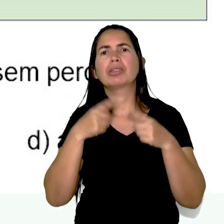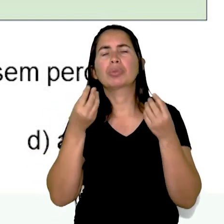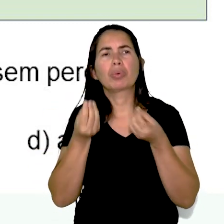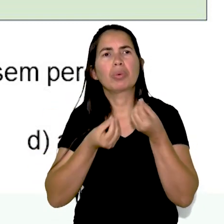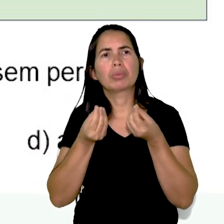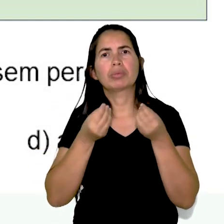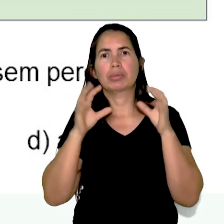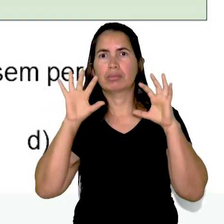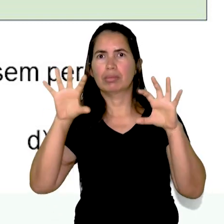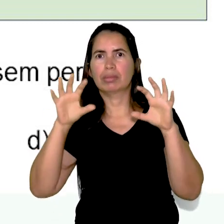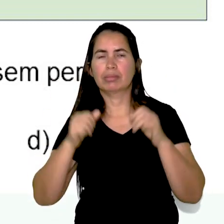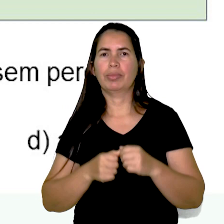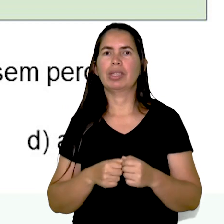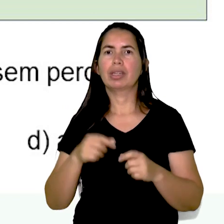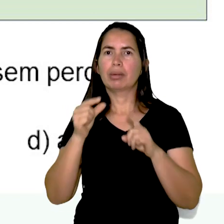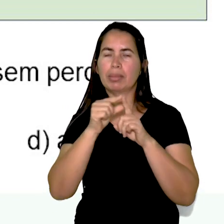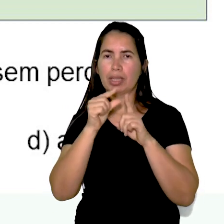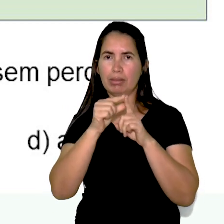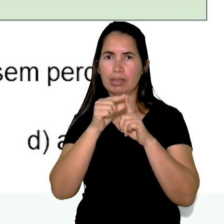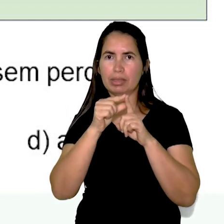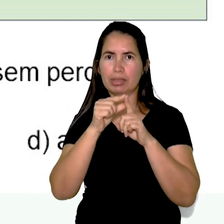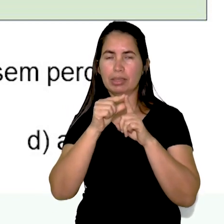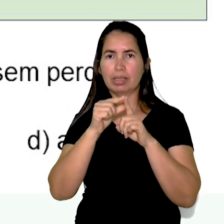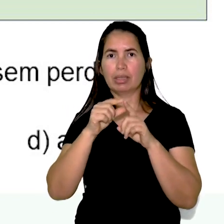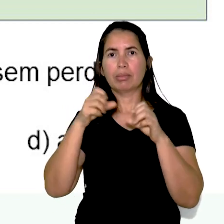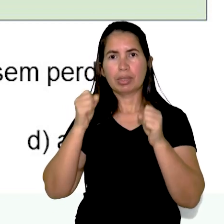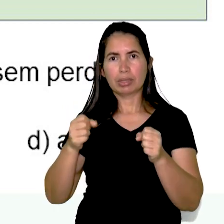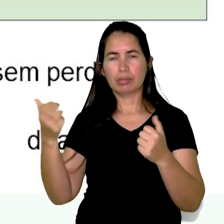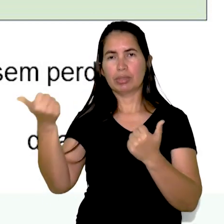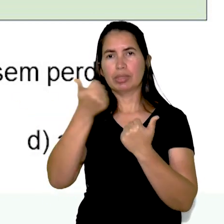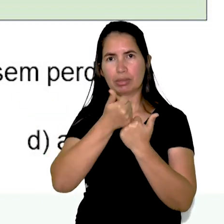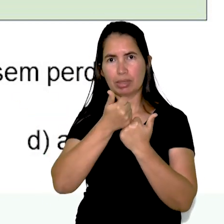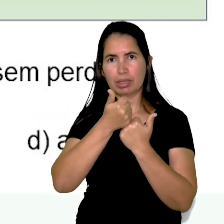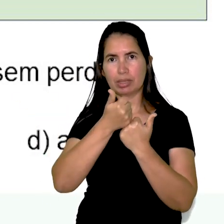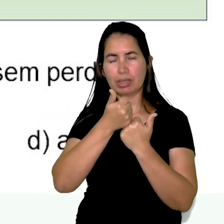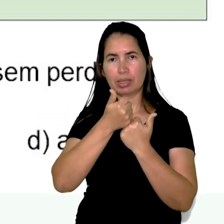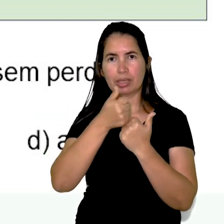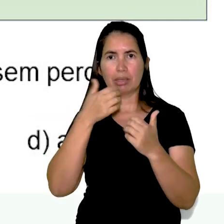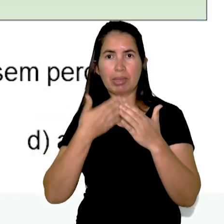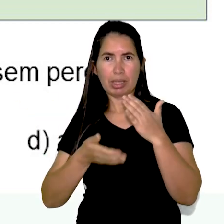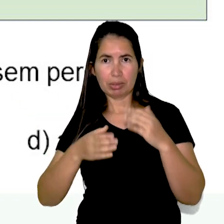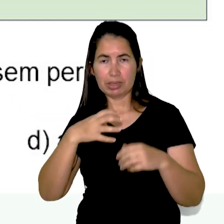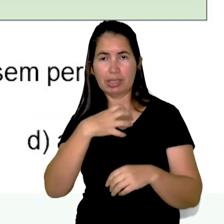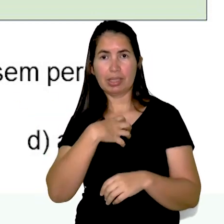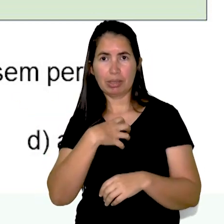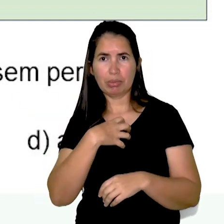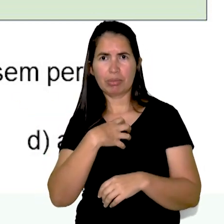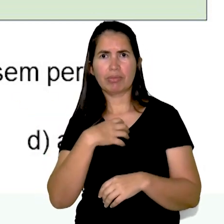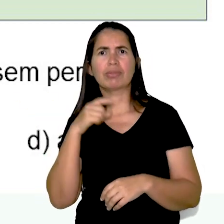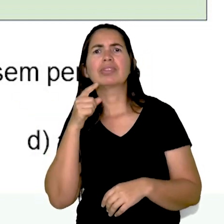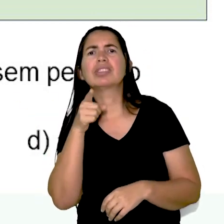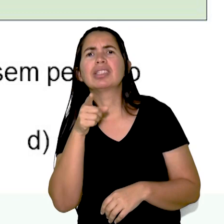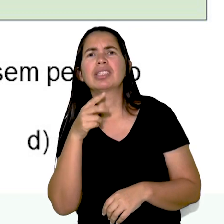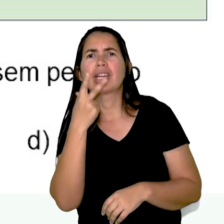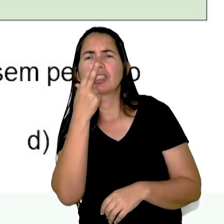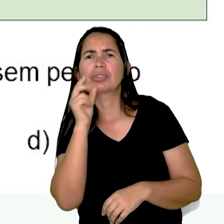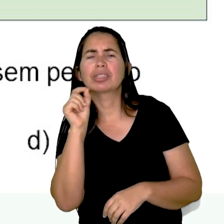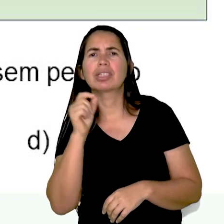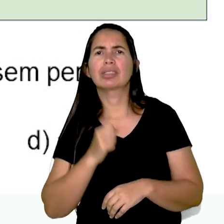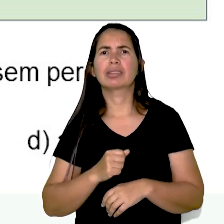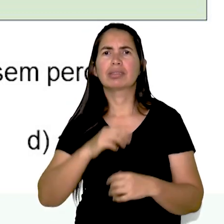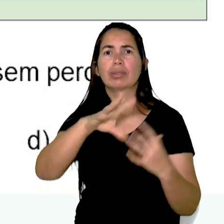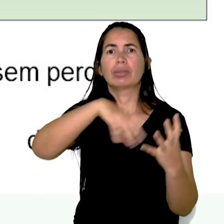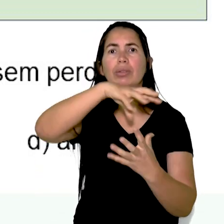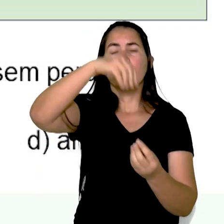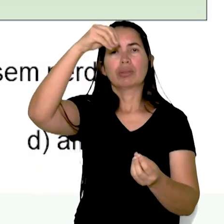pergunta é, a palavra em destaque poderia ser substituída sem perder o sentido? O que é que vocês acham?